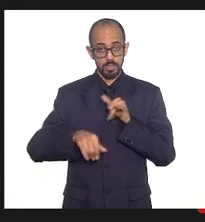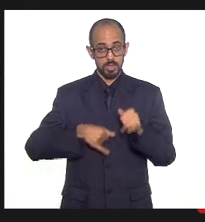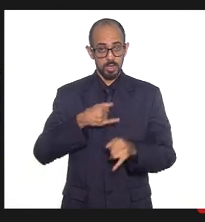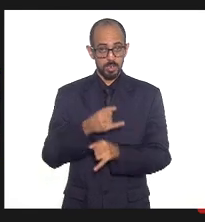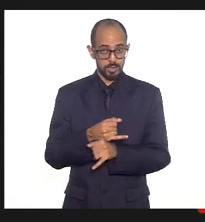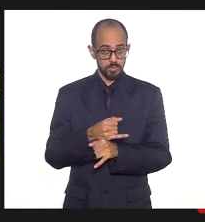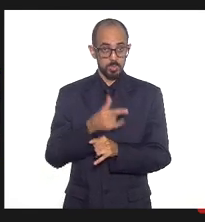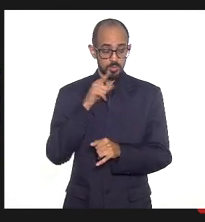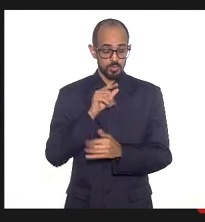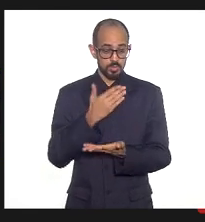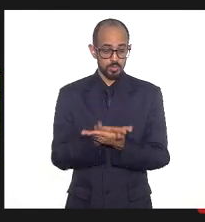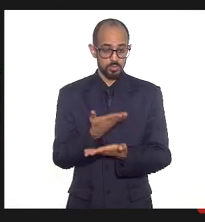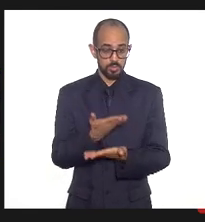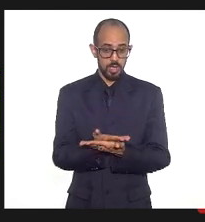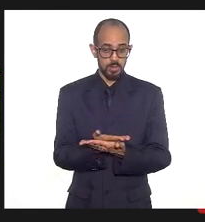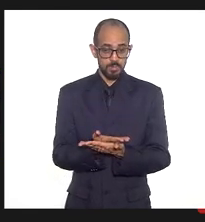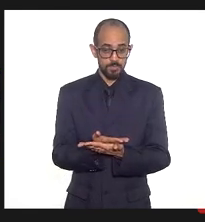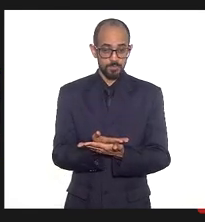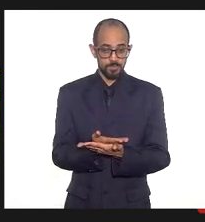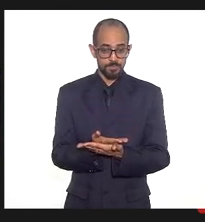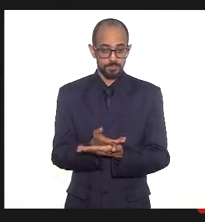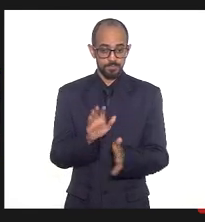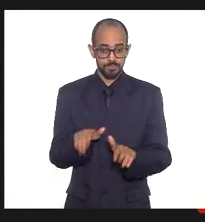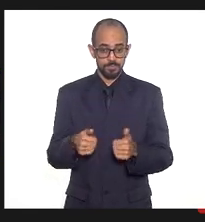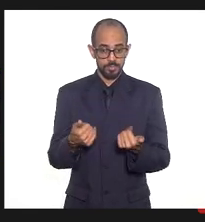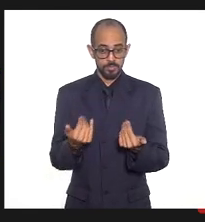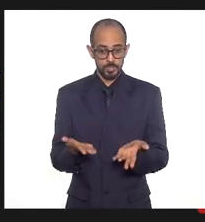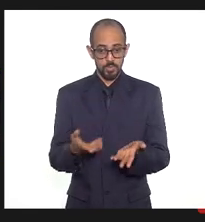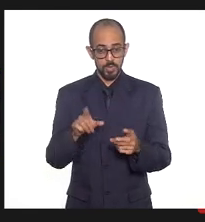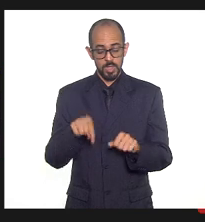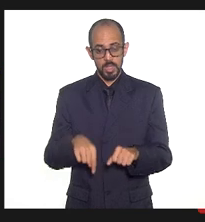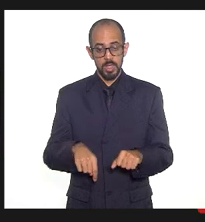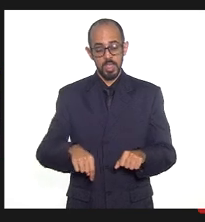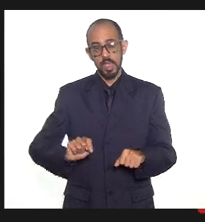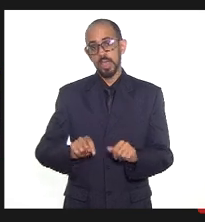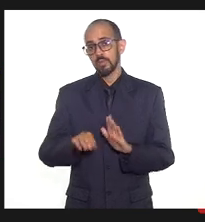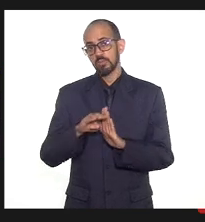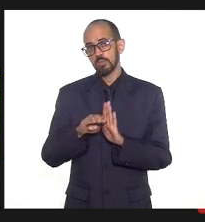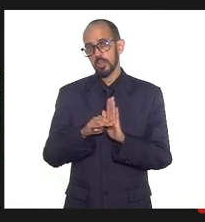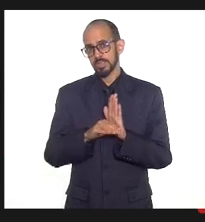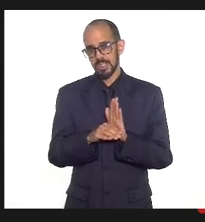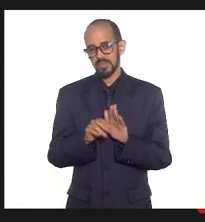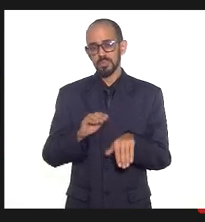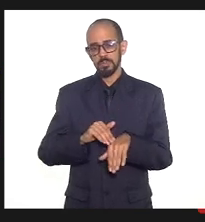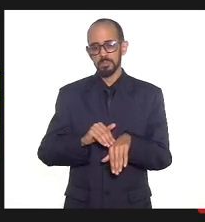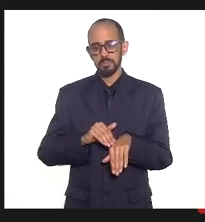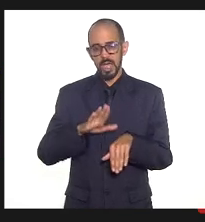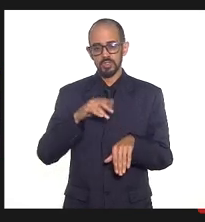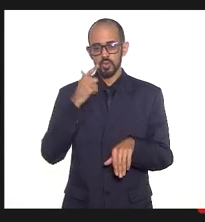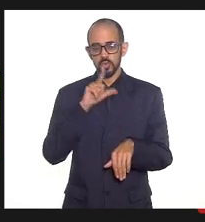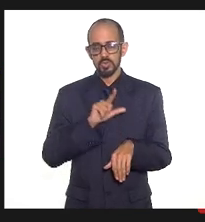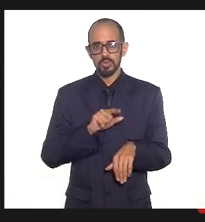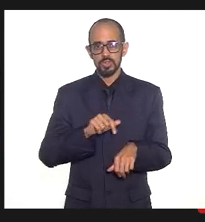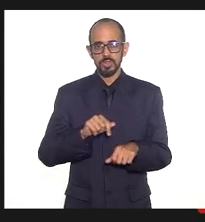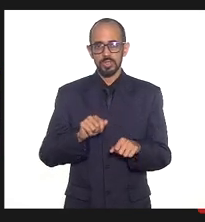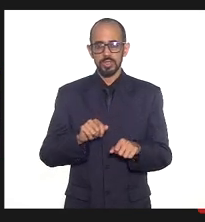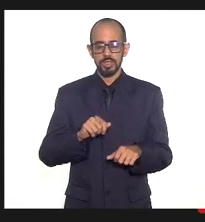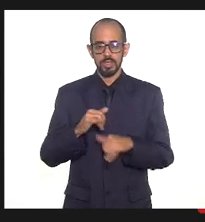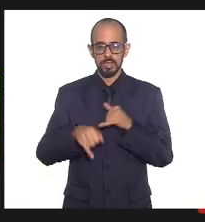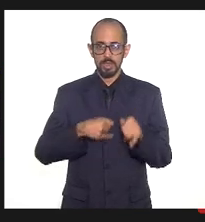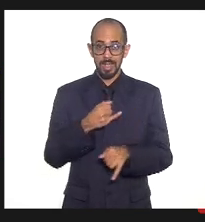poder estudar. Então, faz parte de um processo muito maior de ter banda larga para todo mundo,